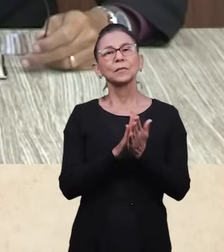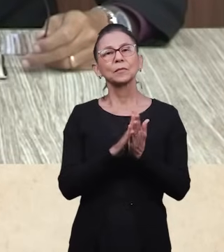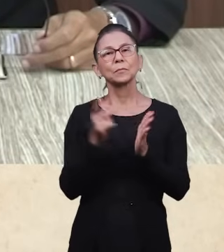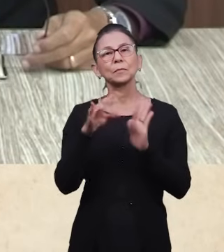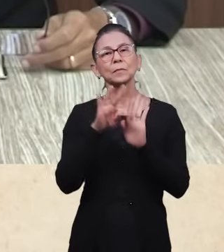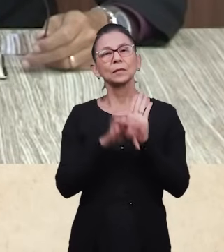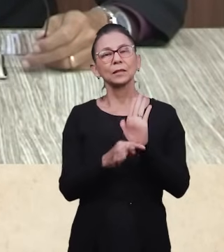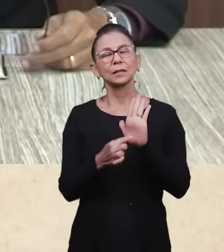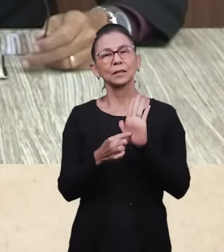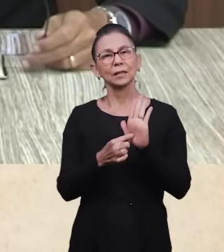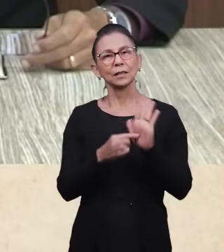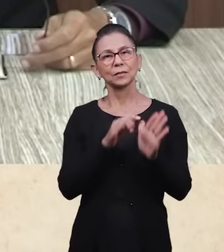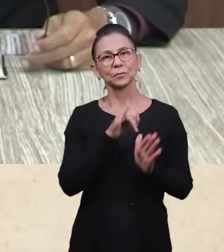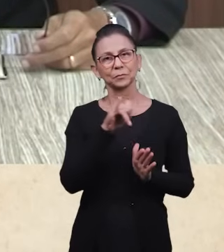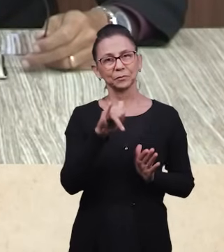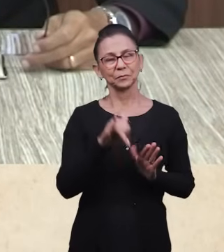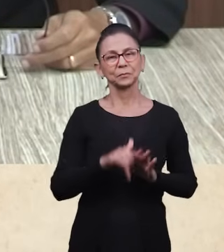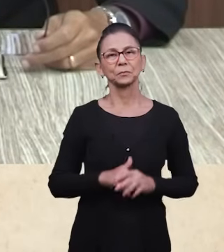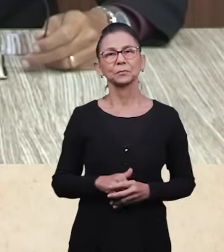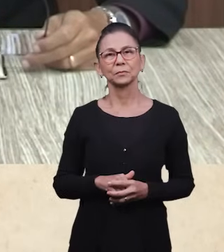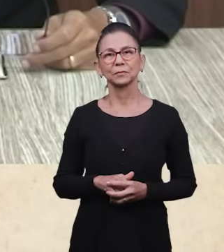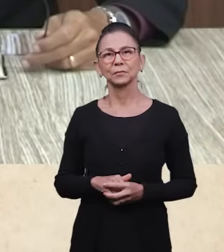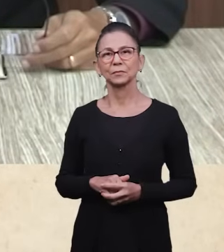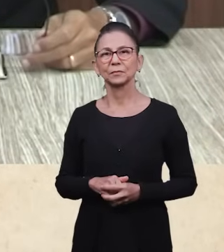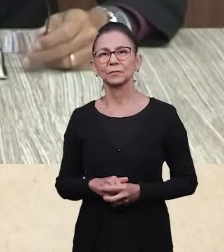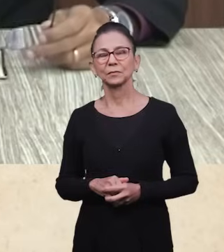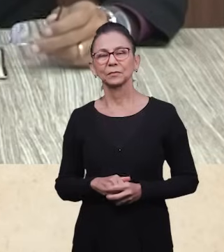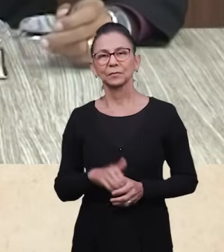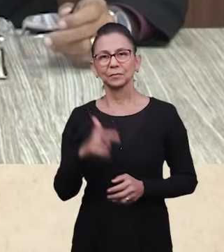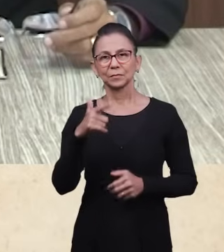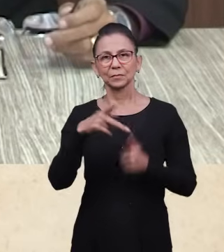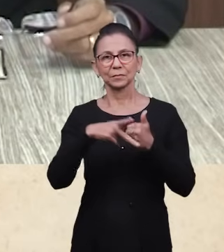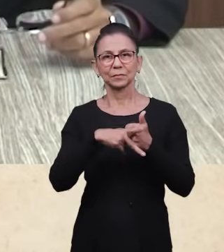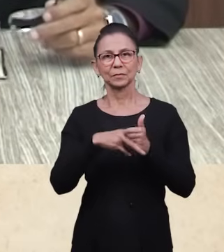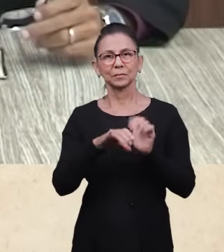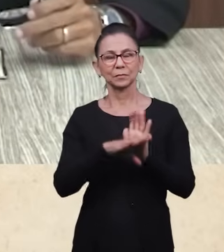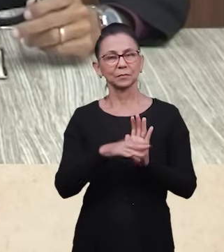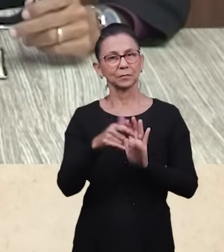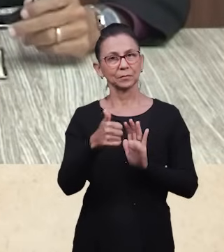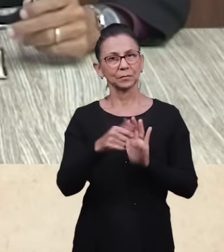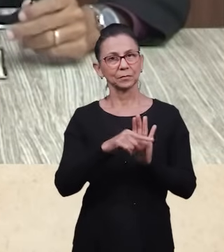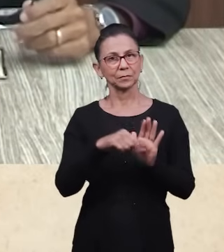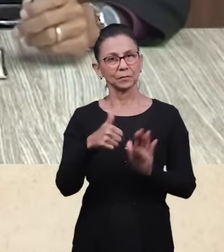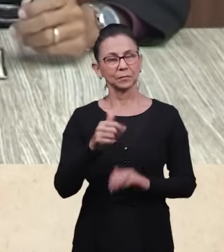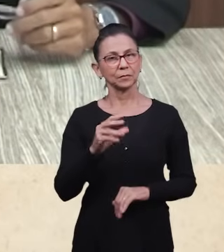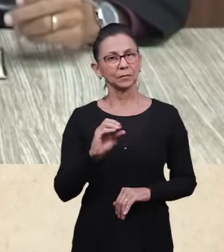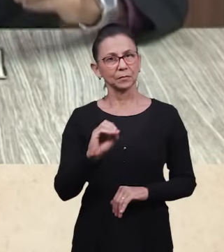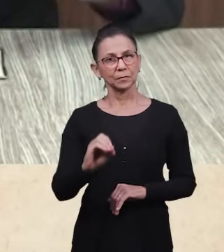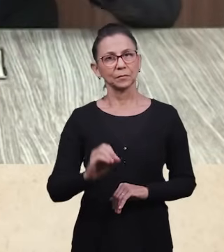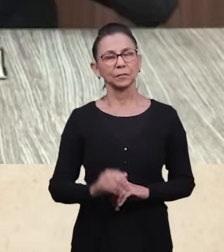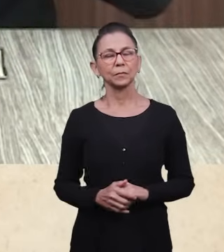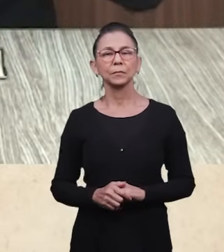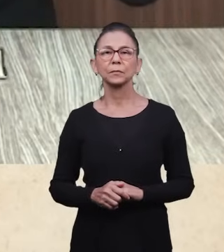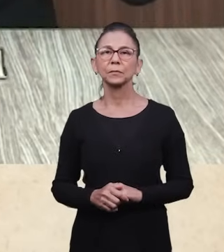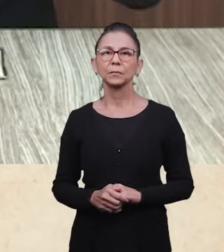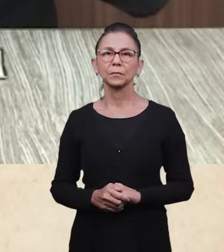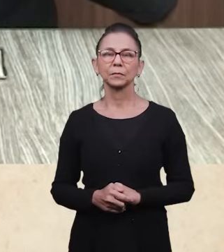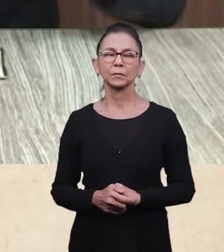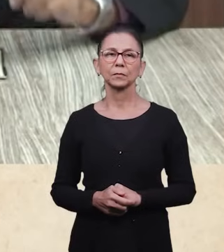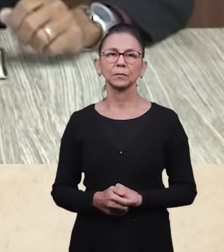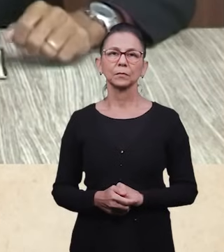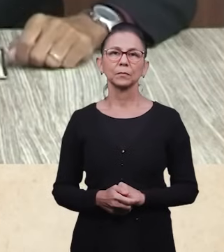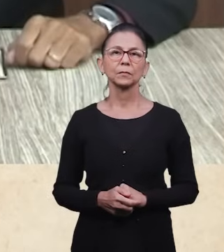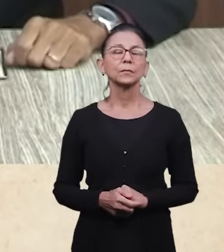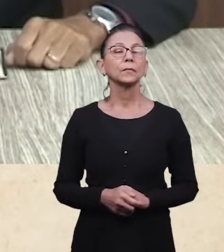um texto da palavra do Senhor para os irmãos, que está em 2 Pedro, capítulo 1, verso 10, que